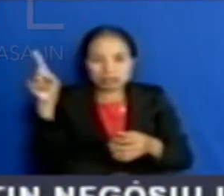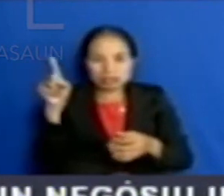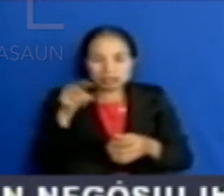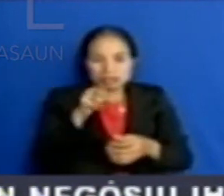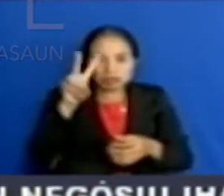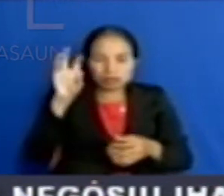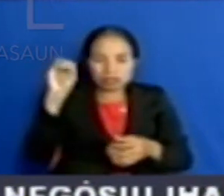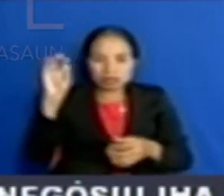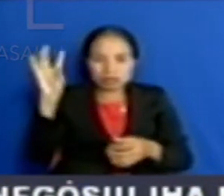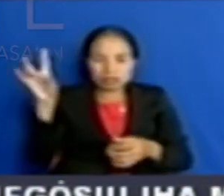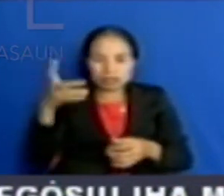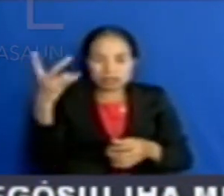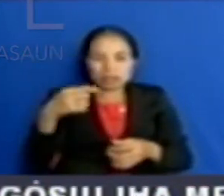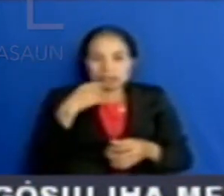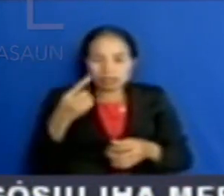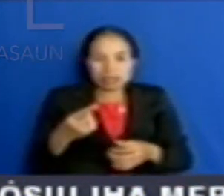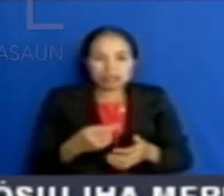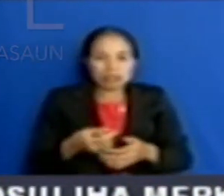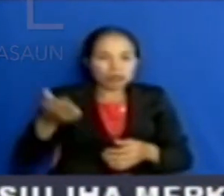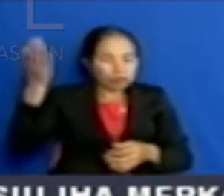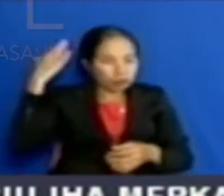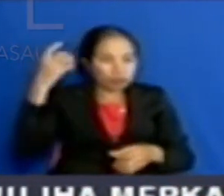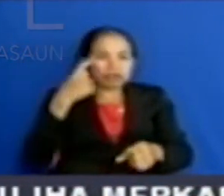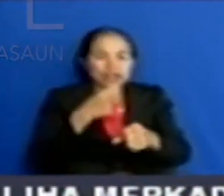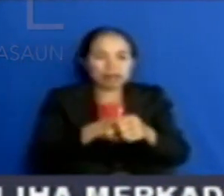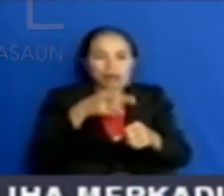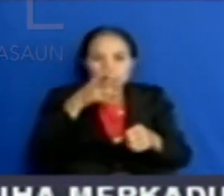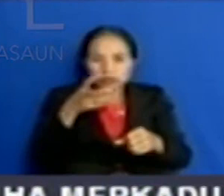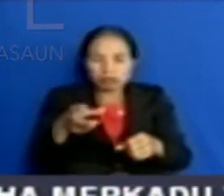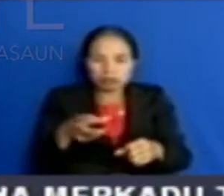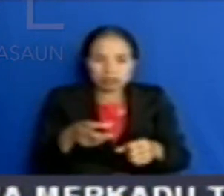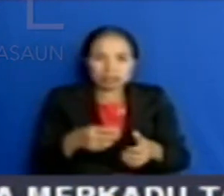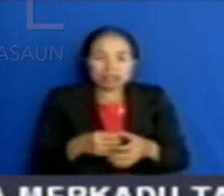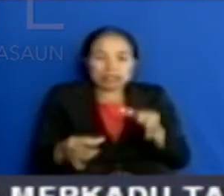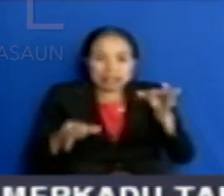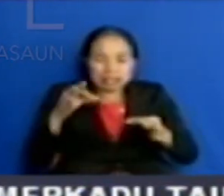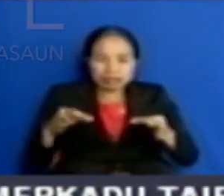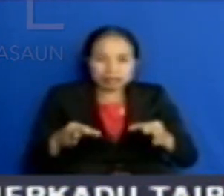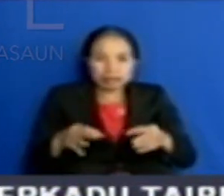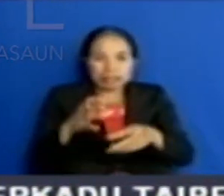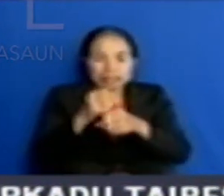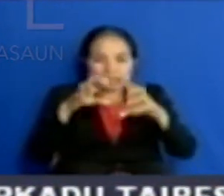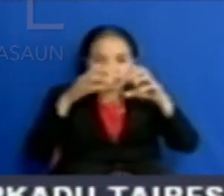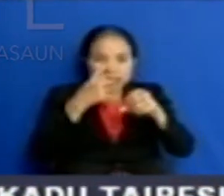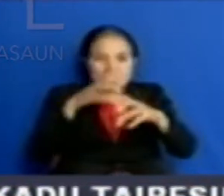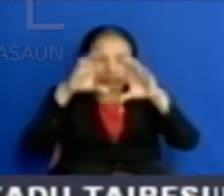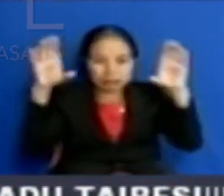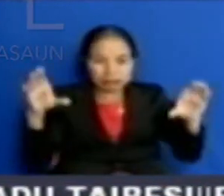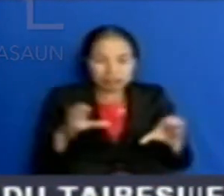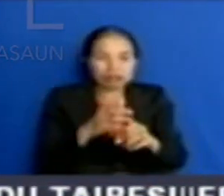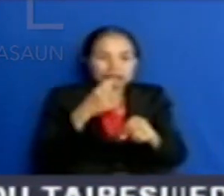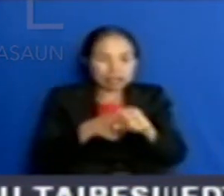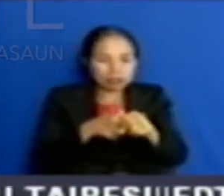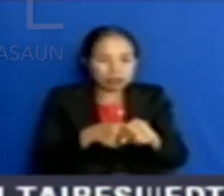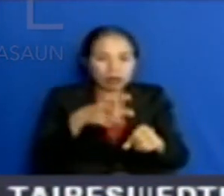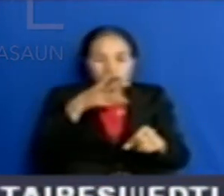definitiva. Hirak nebe, uluk é tempo português. Carik nia car certificado tempo português, mas saída. Nia direito hak